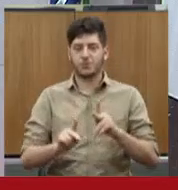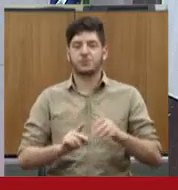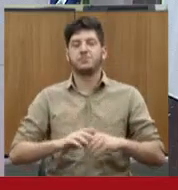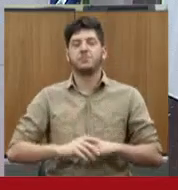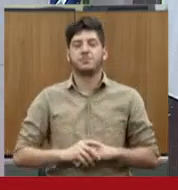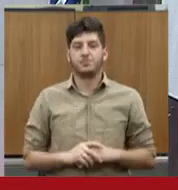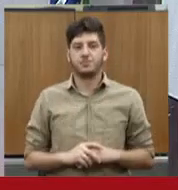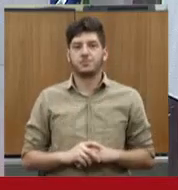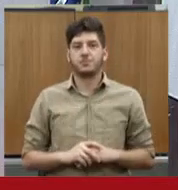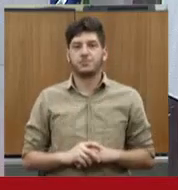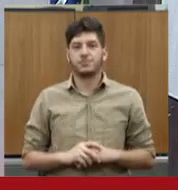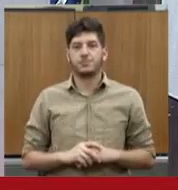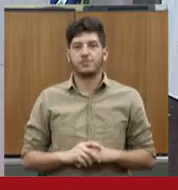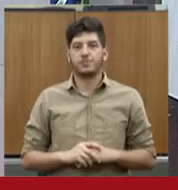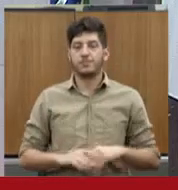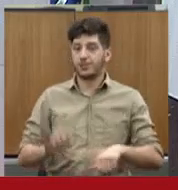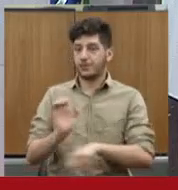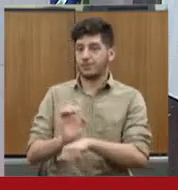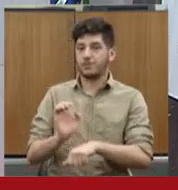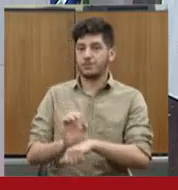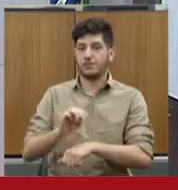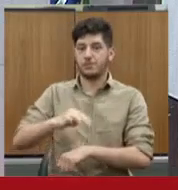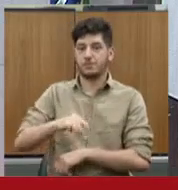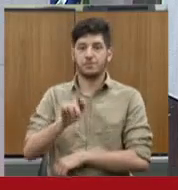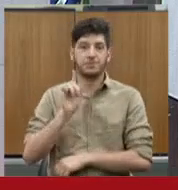E em Minas Gerais,